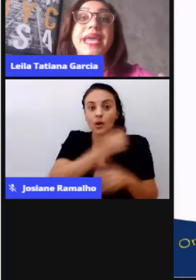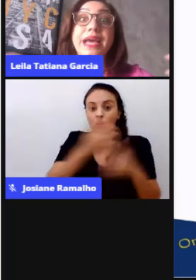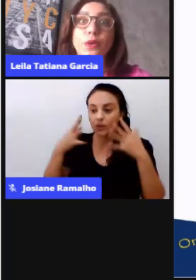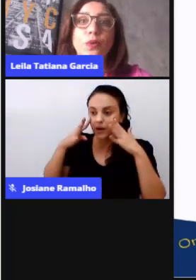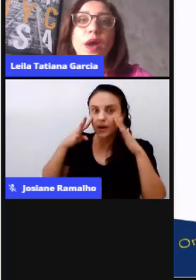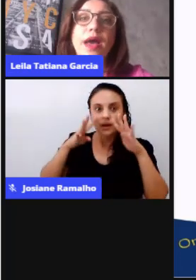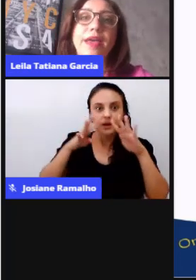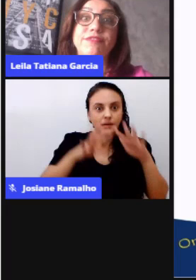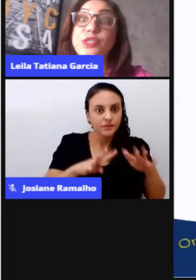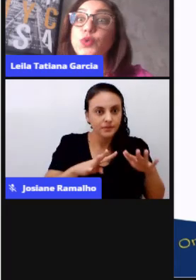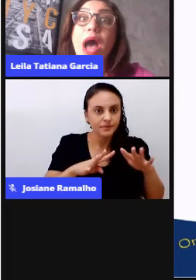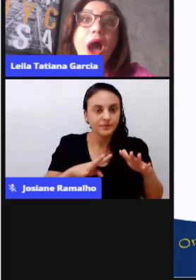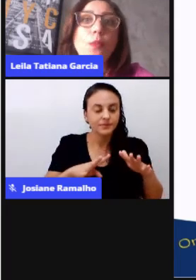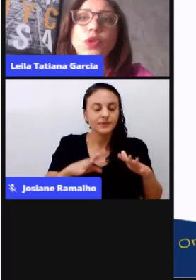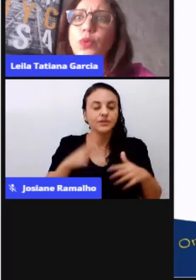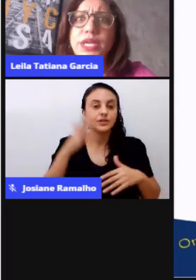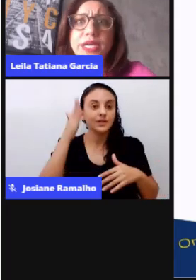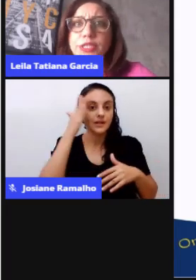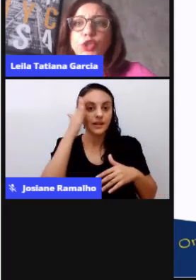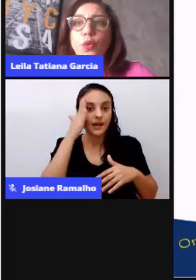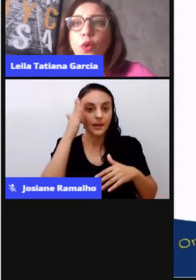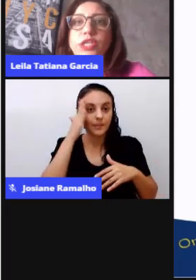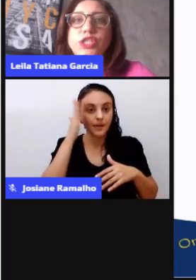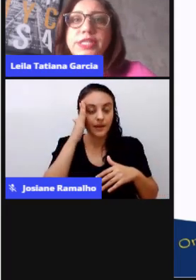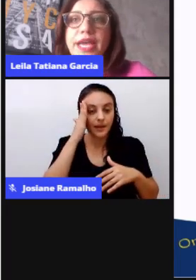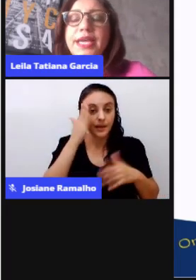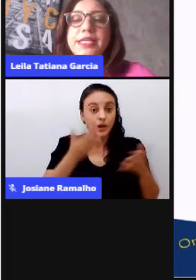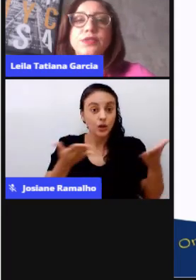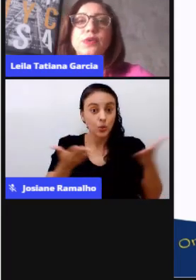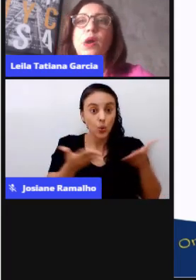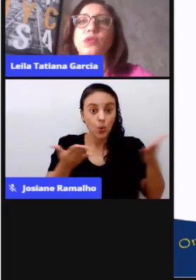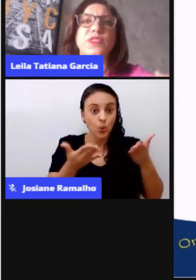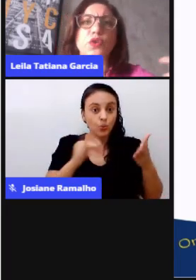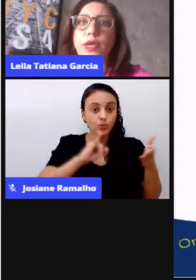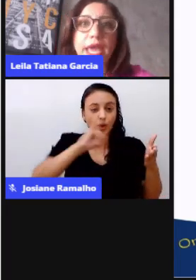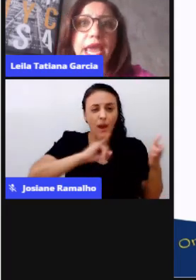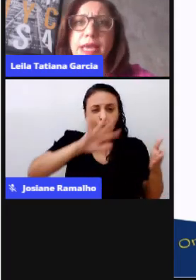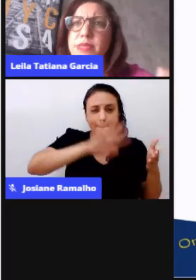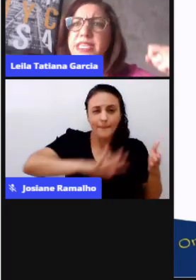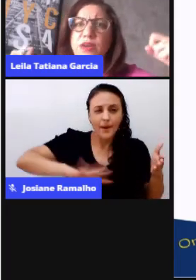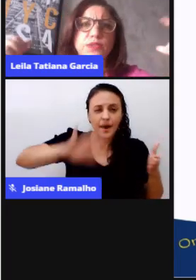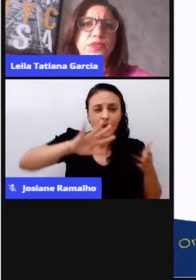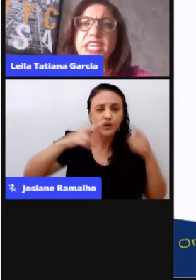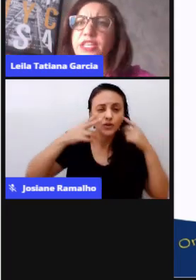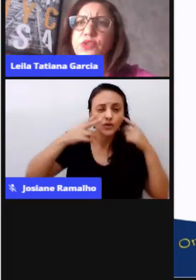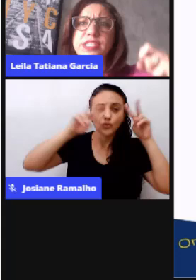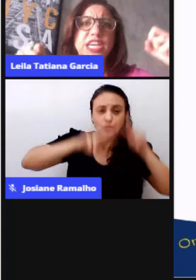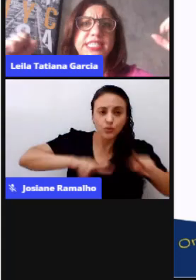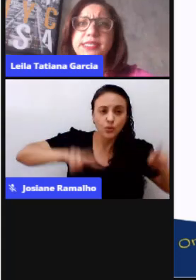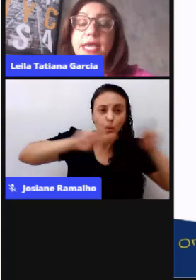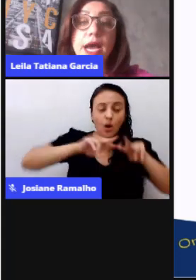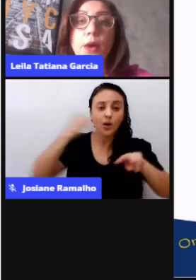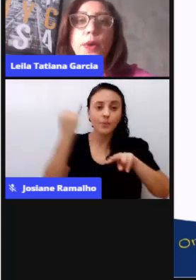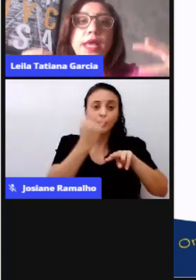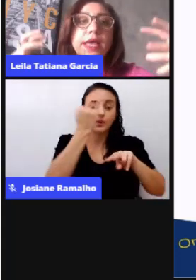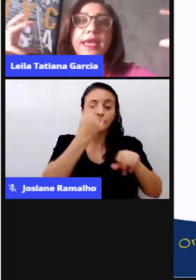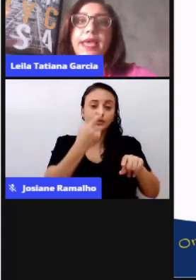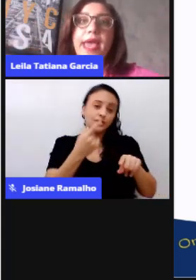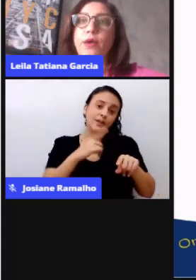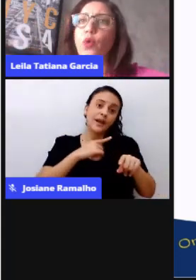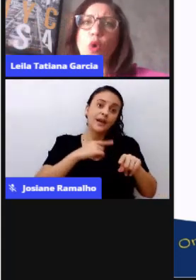um apelo visual muito grande hoje, né, em relação aos videogames, aos vídeos de